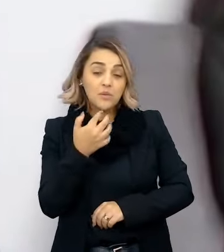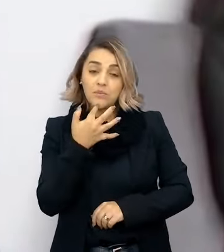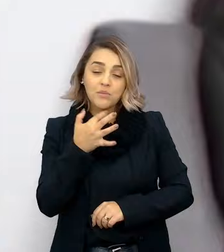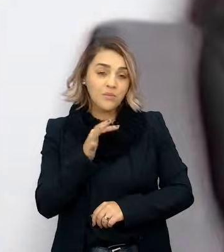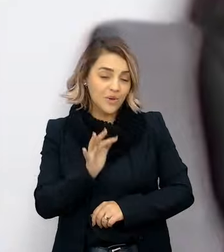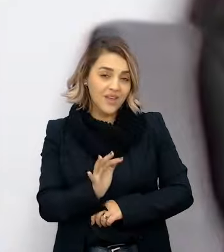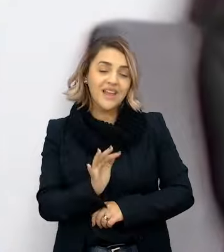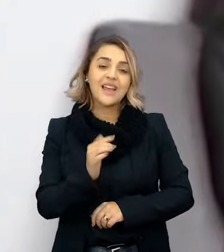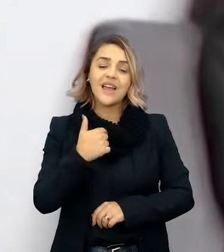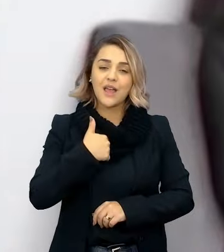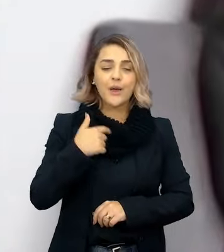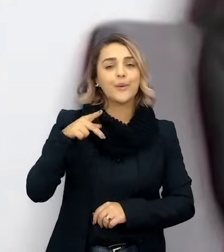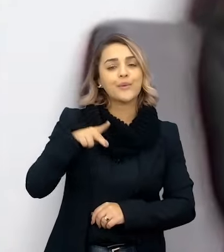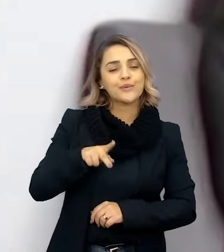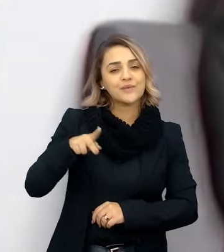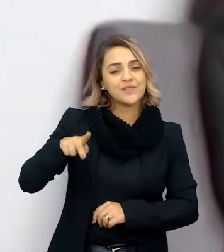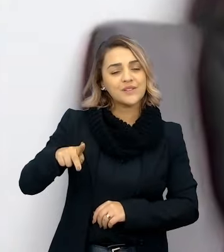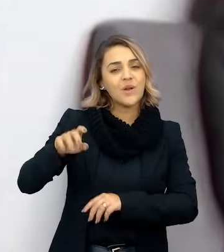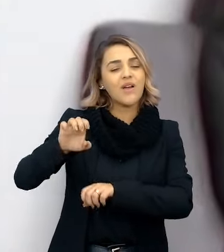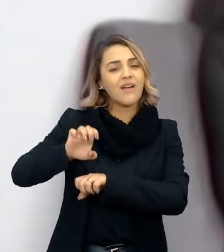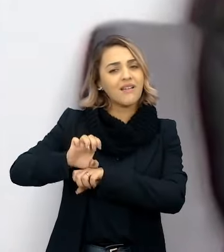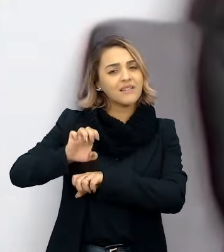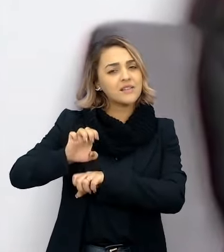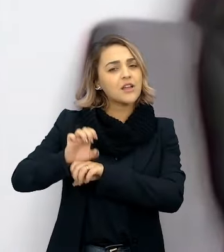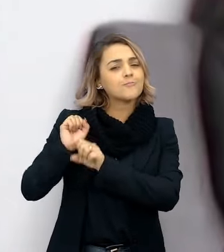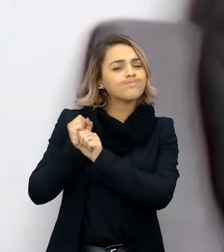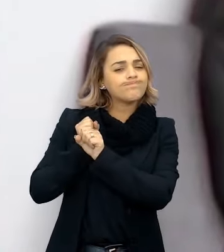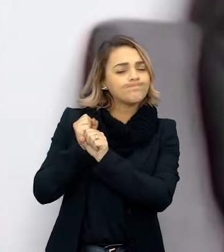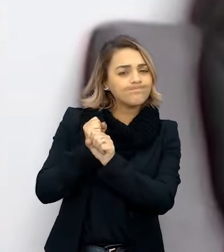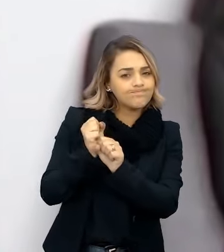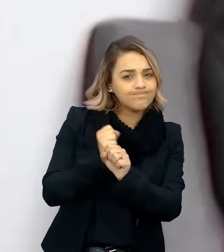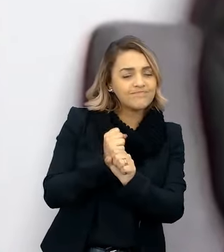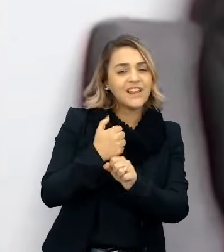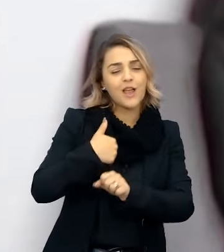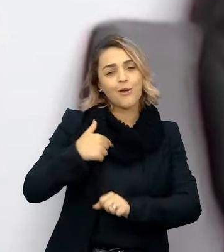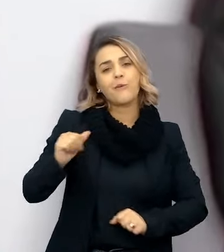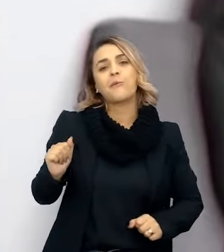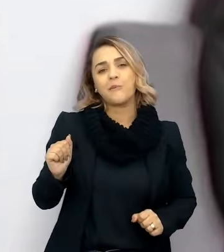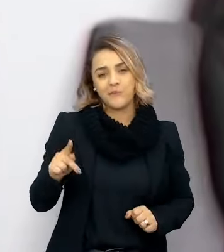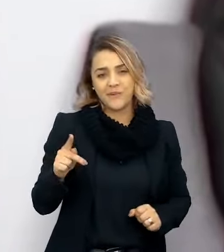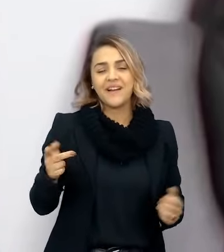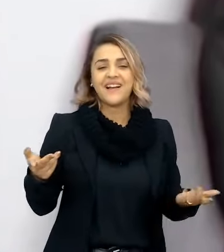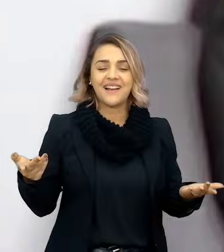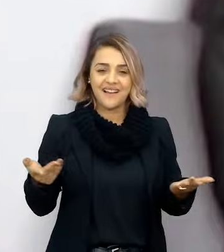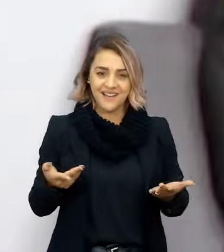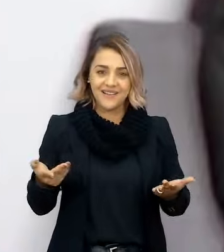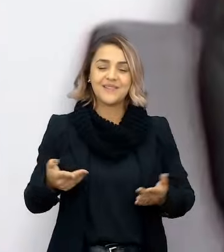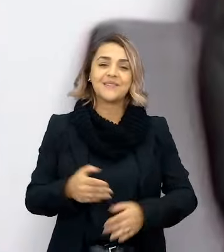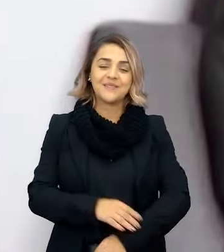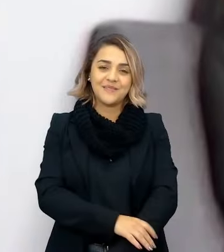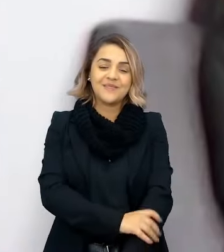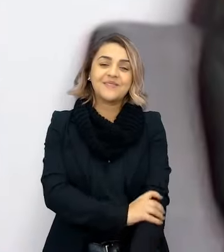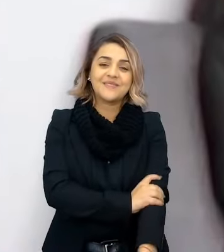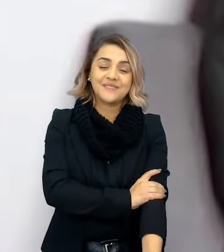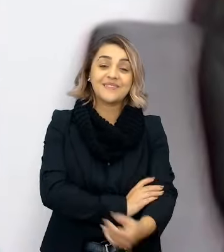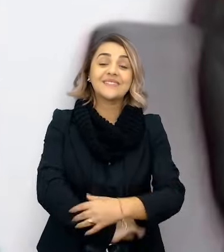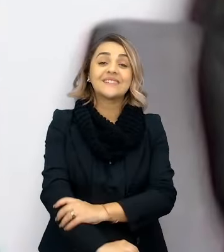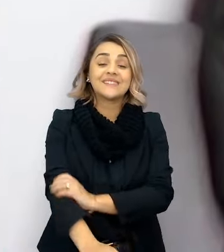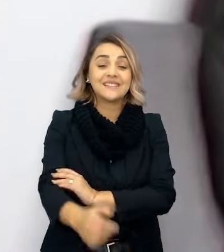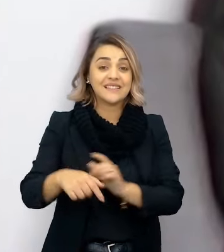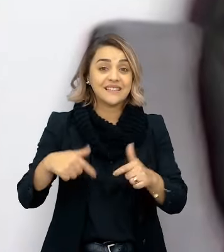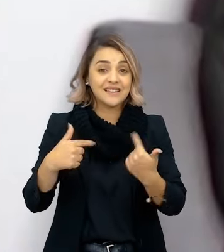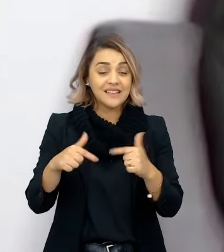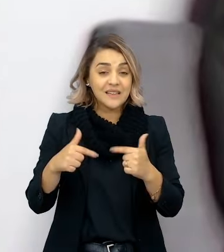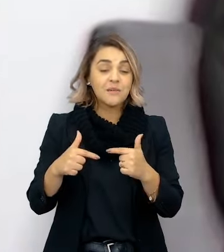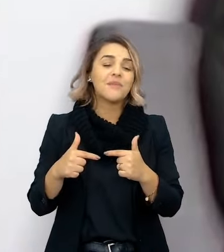fui professora da rede estadual durante muitos anos, eu sou aposentada da rede de São Paulo, trabalhei na